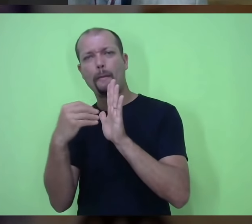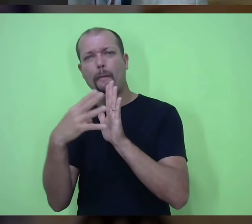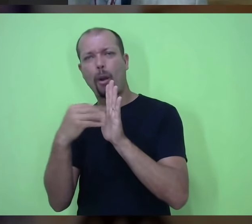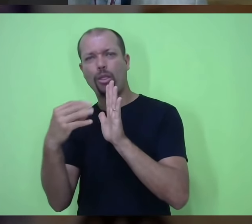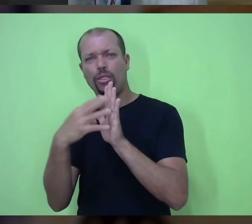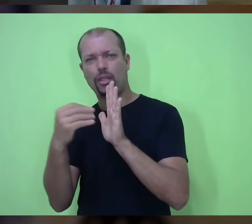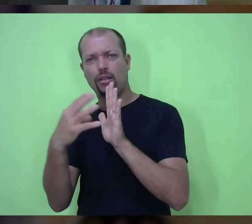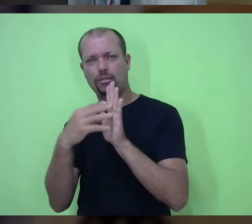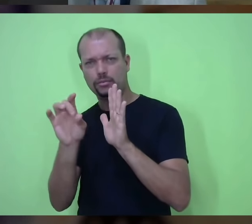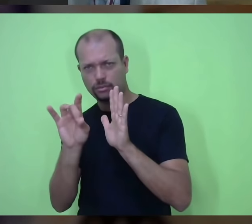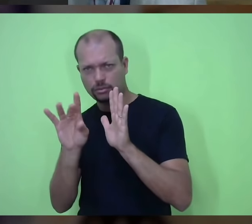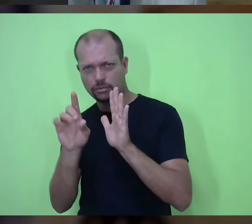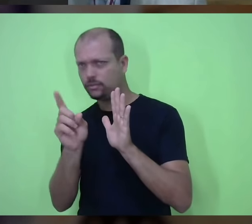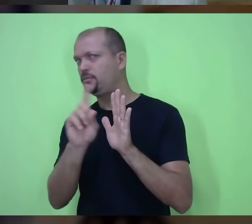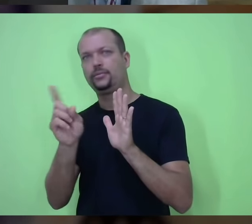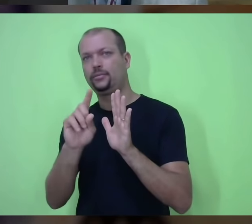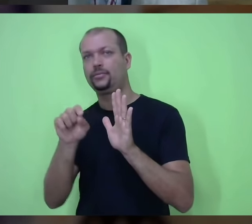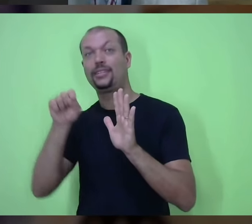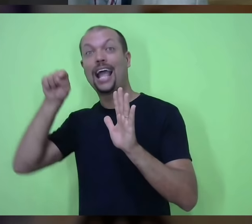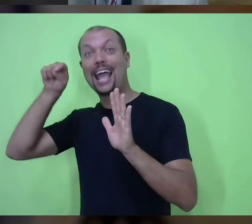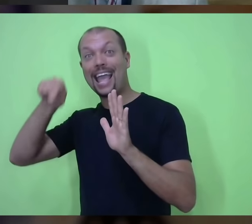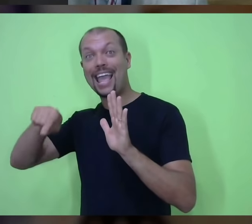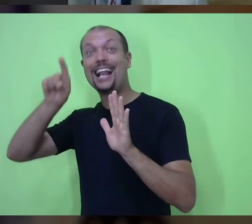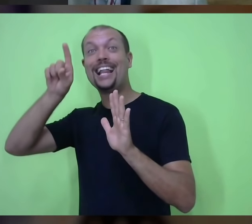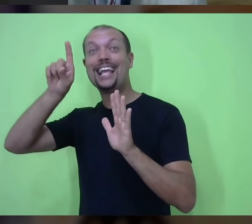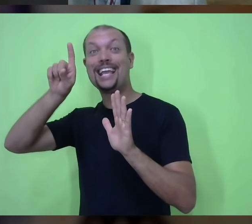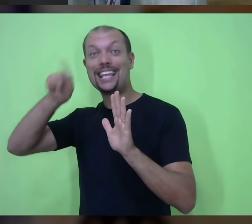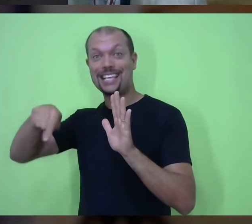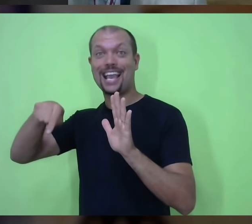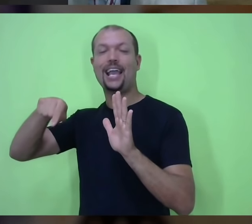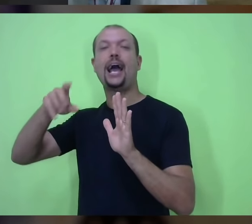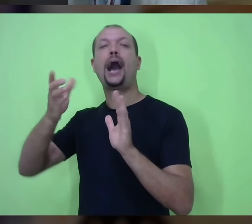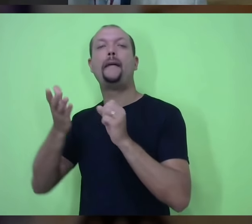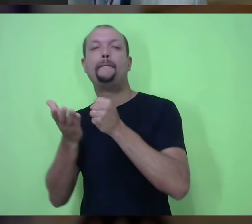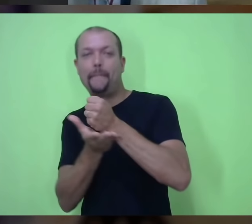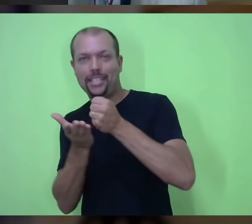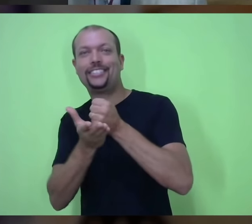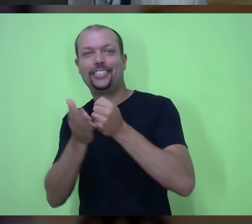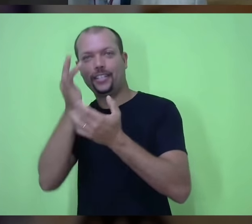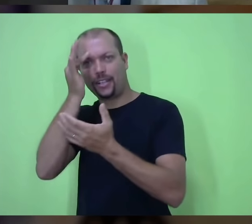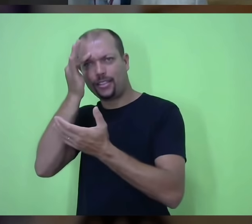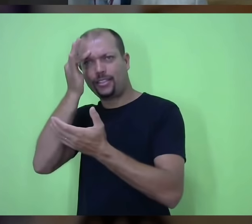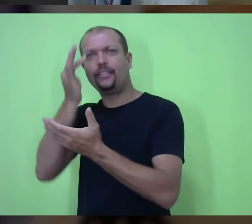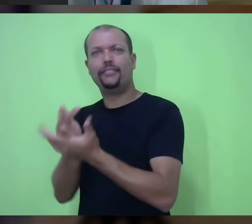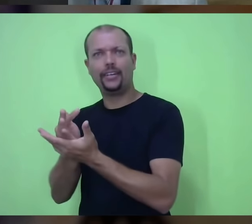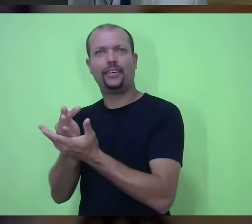a ser seguido. Ele é o cumprimento daquilo que a gente acredita.